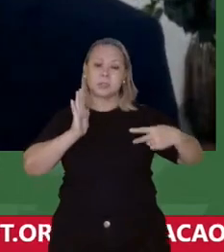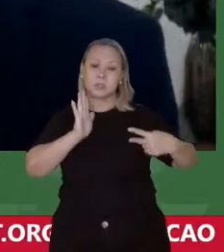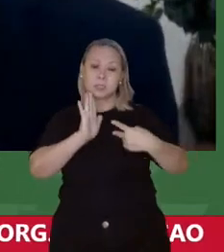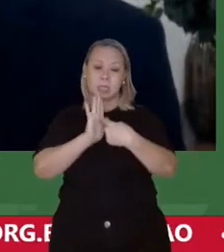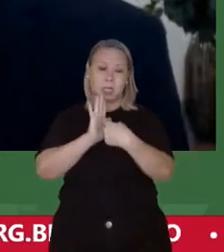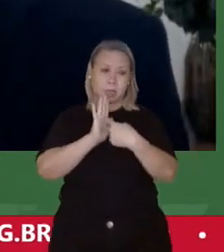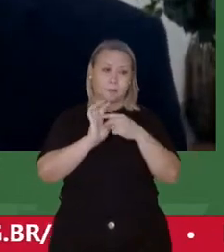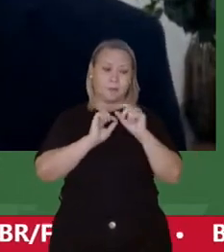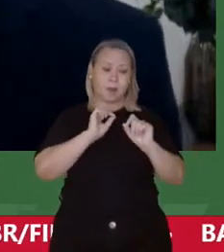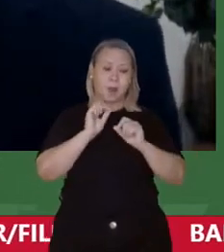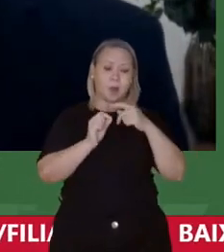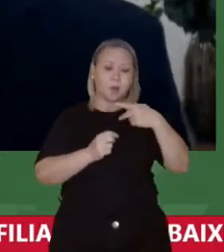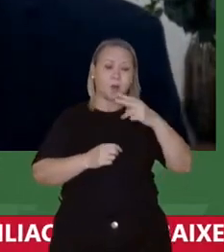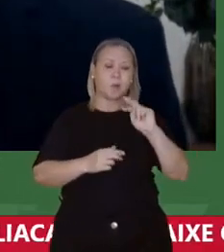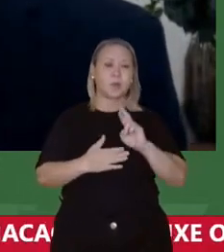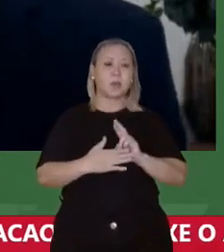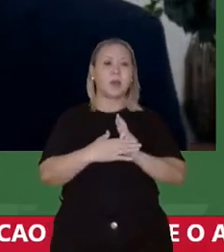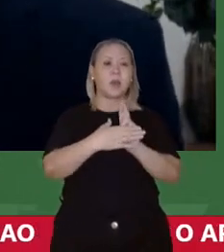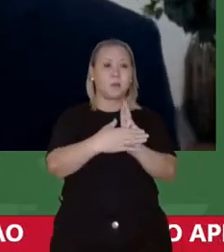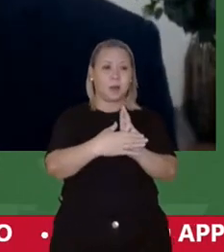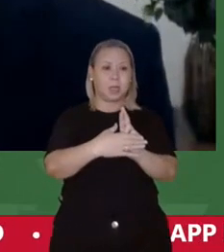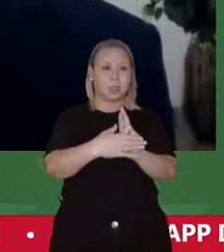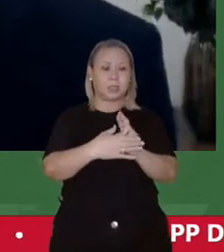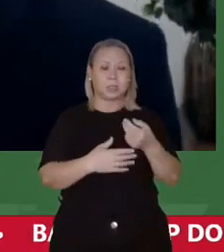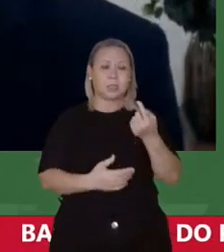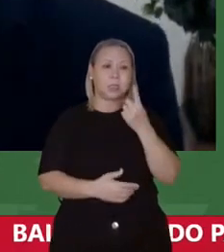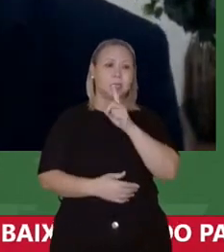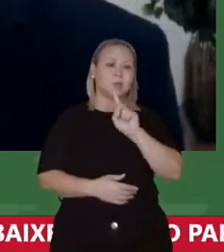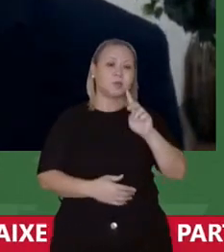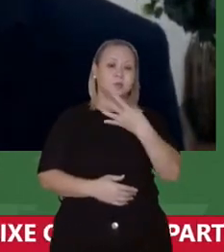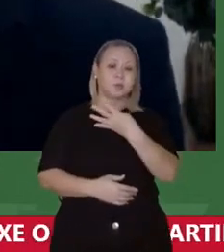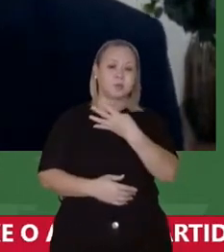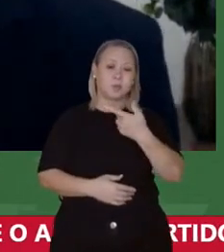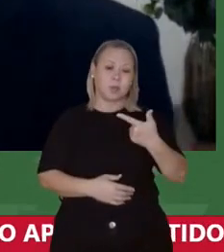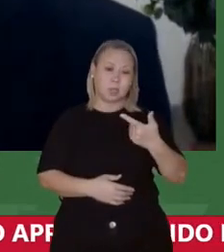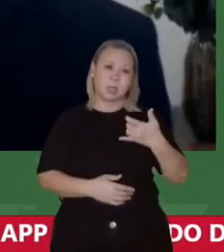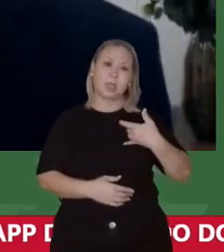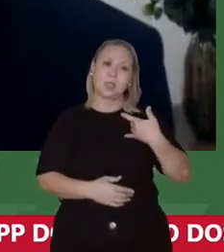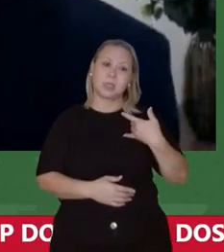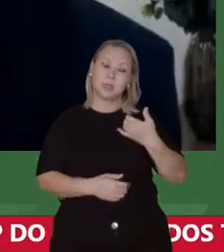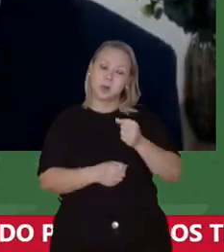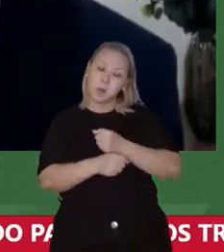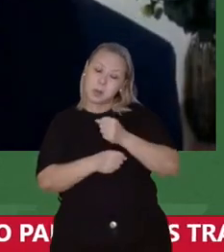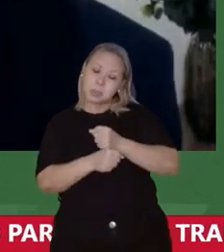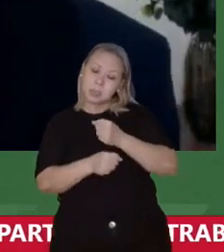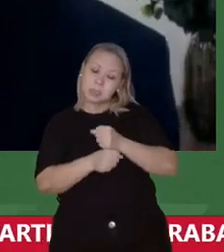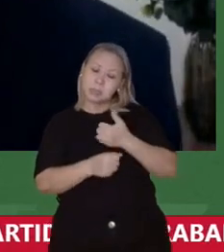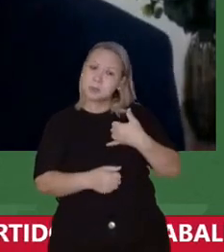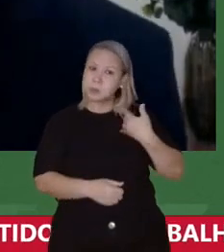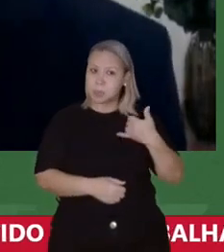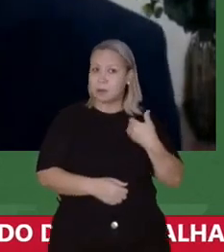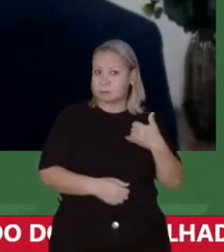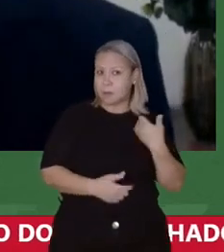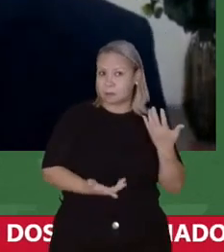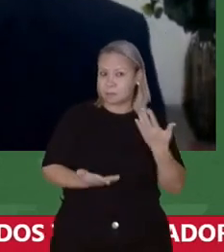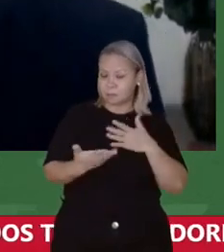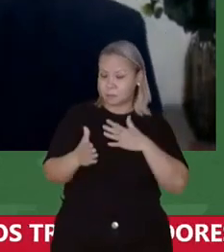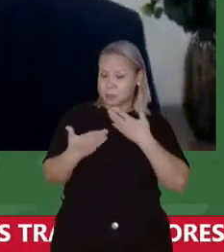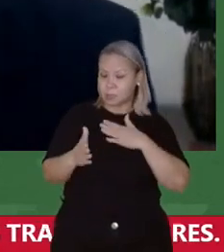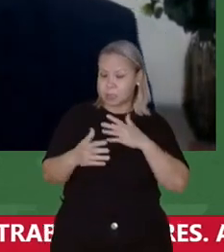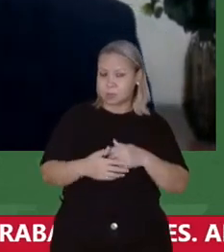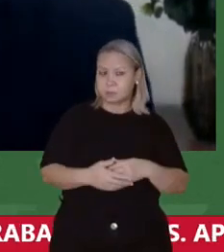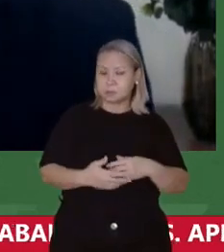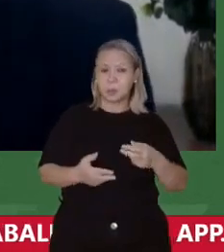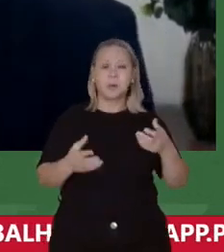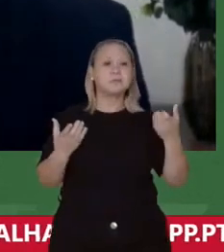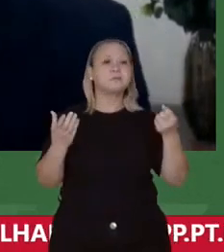significa, né? O que o PT representou nesses últimos 42 anos e qual a sua expectativa para o futuro?